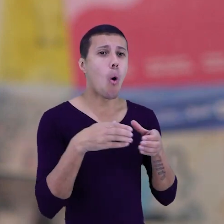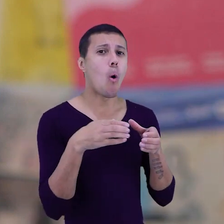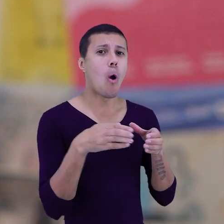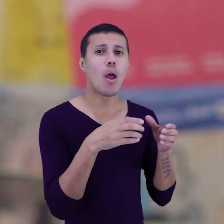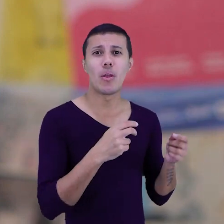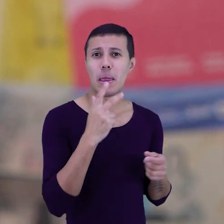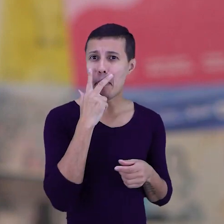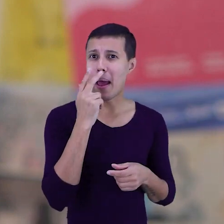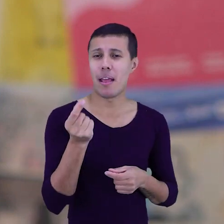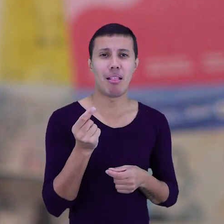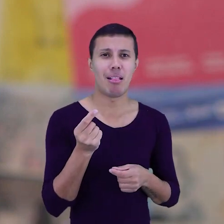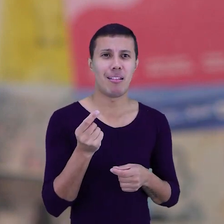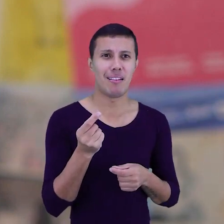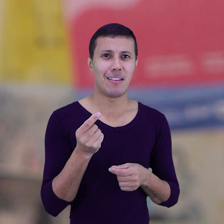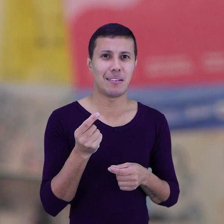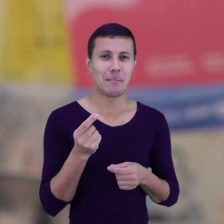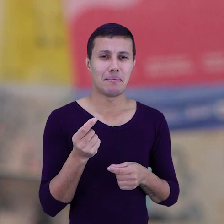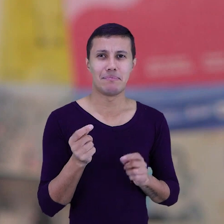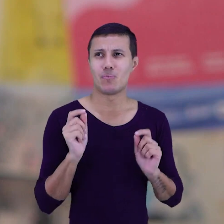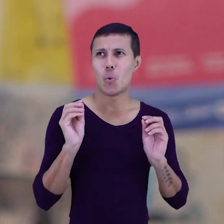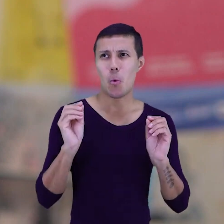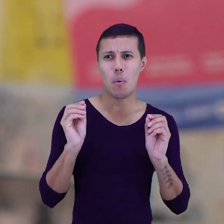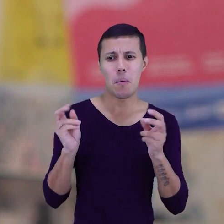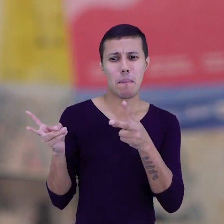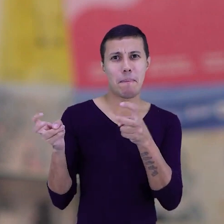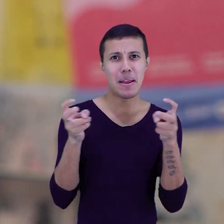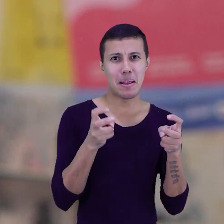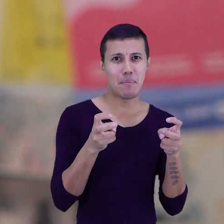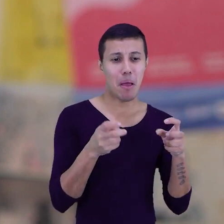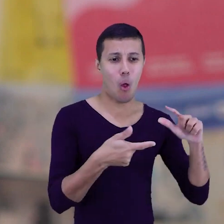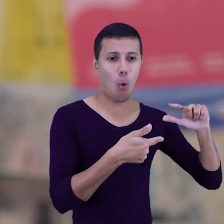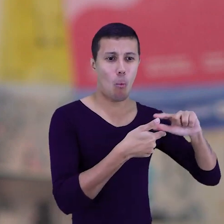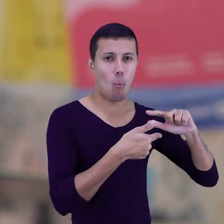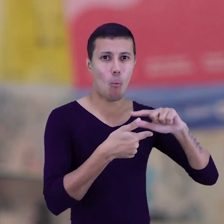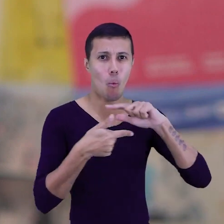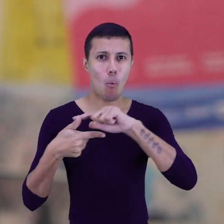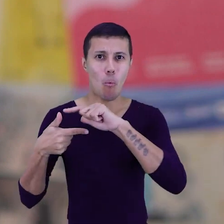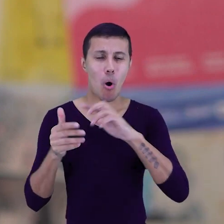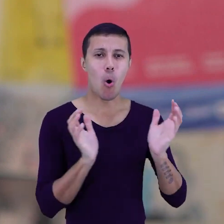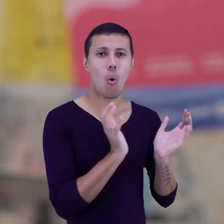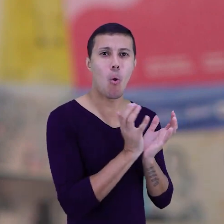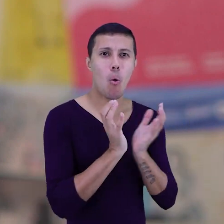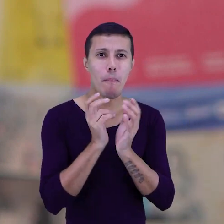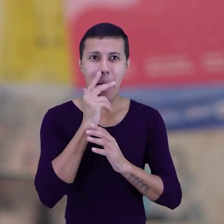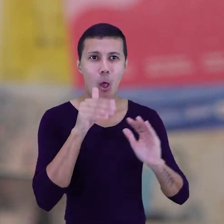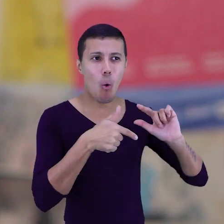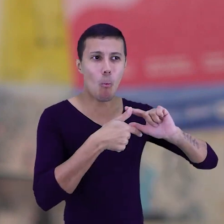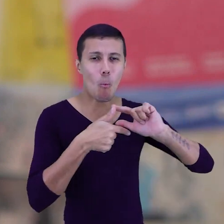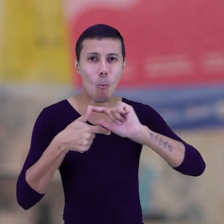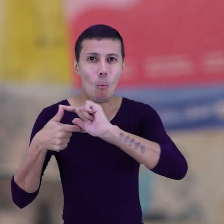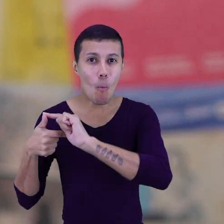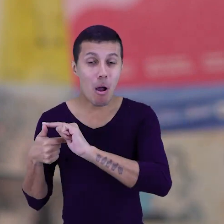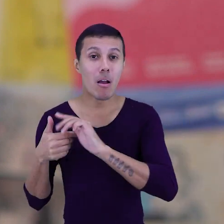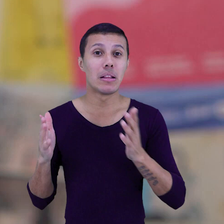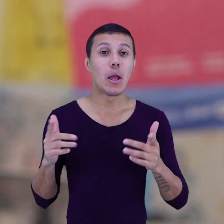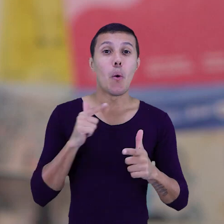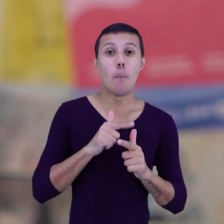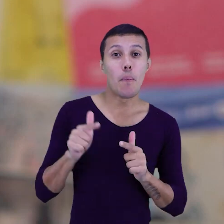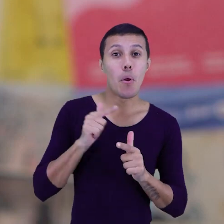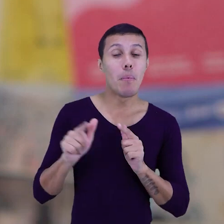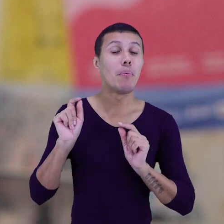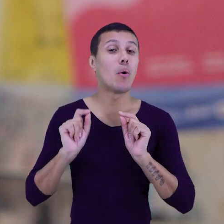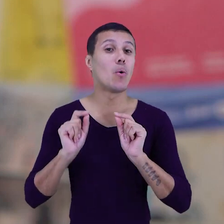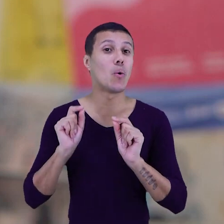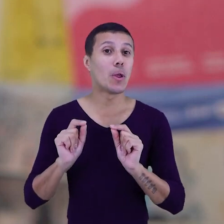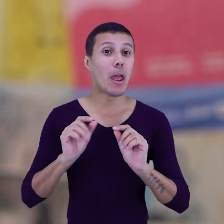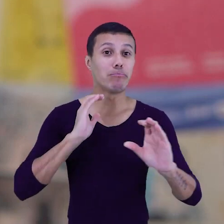comunidades de se verem, não se verem, mas acabam sendo vistas como clubinhos, por não serem tão abertas. Então a gente tem ainda